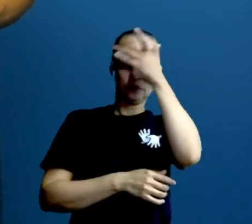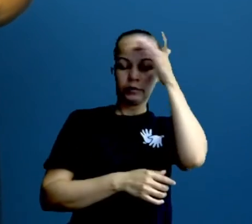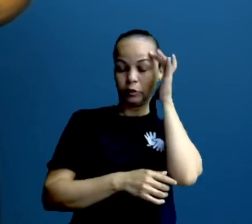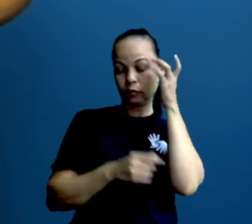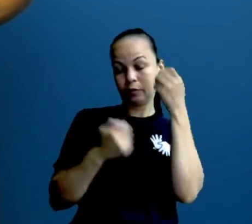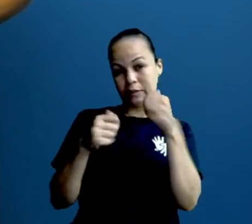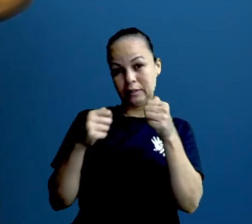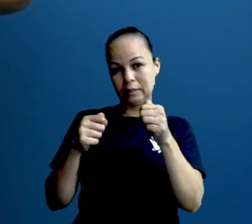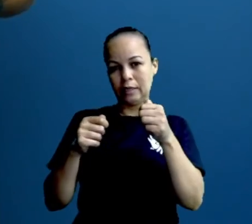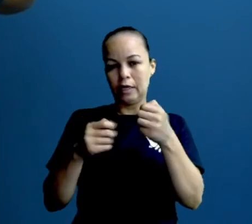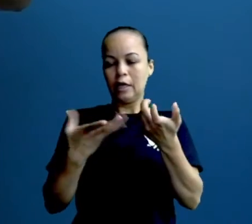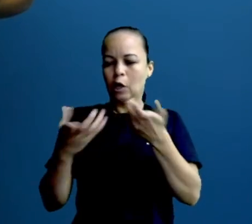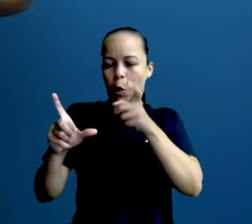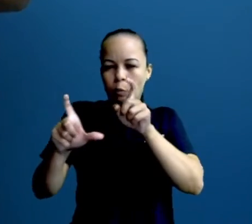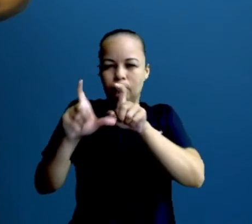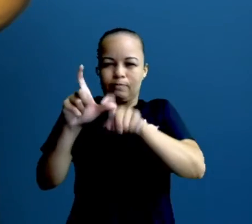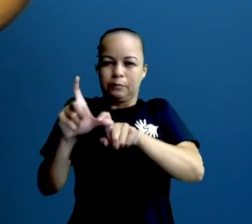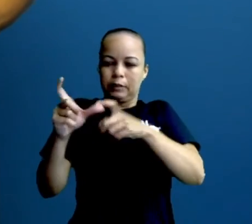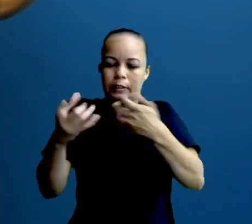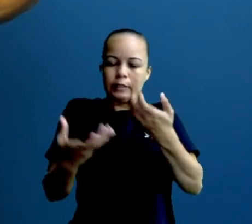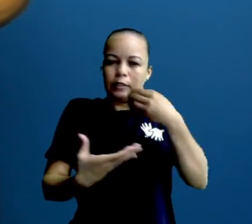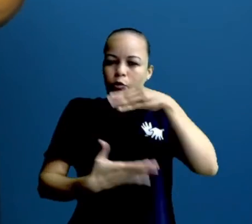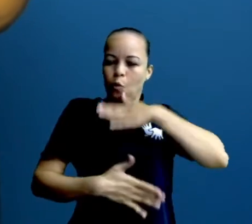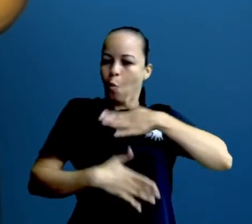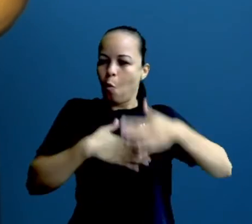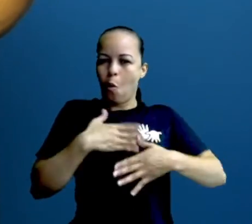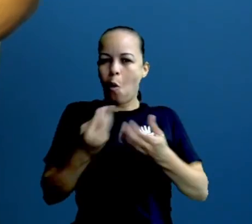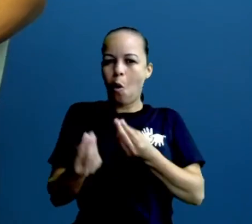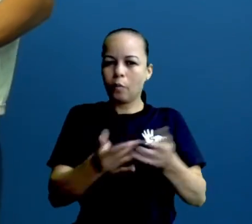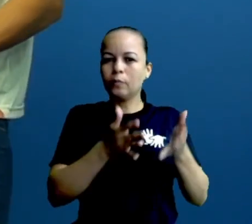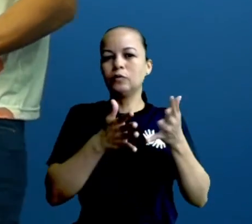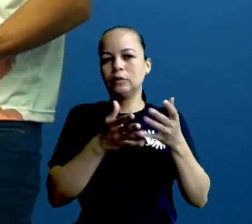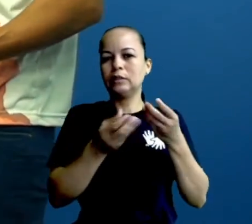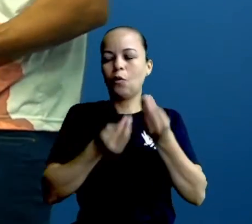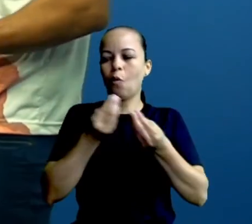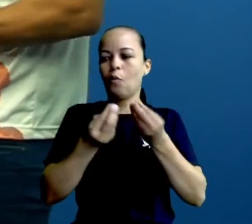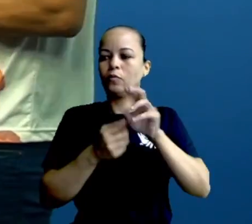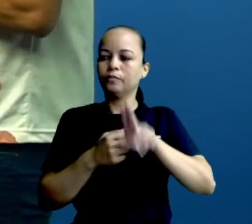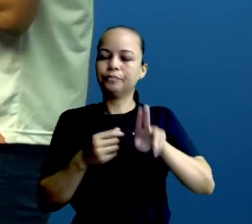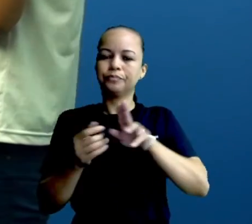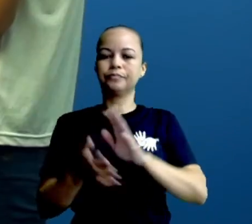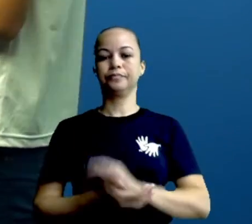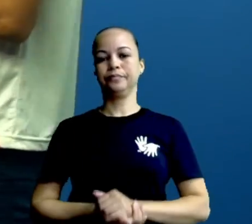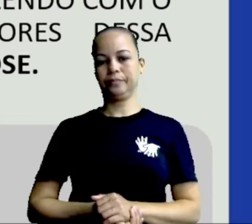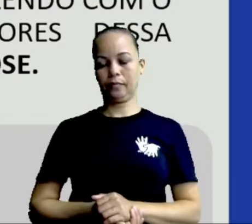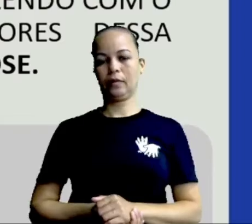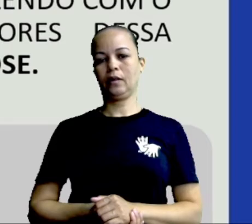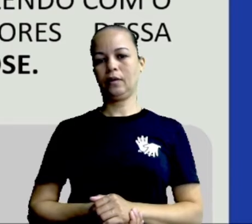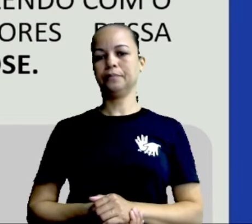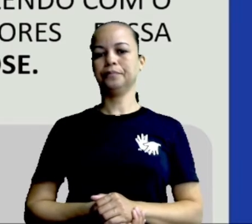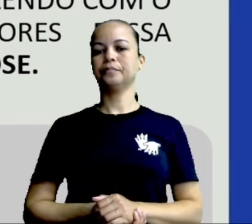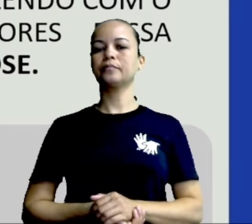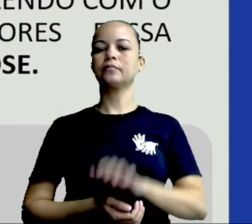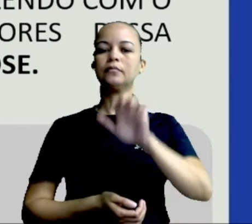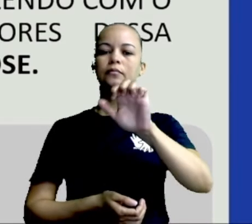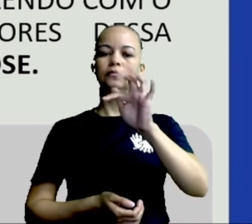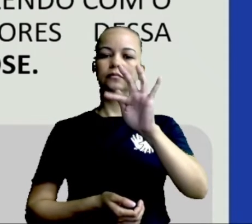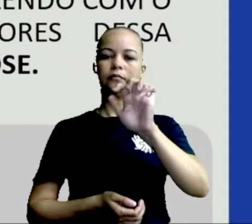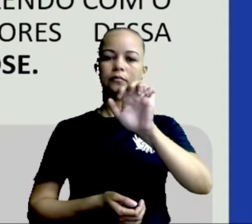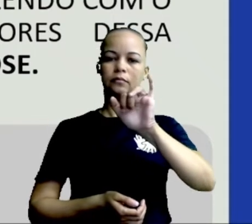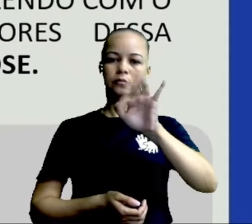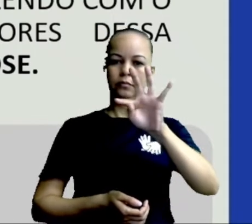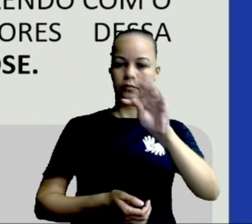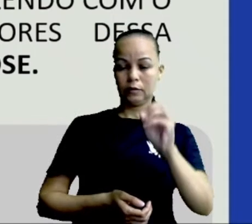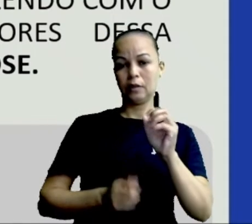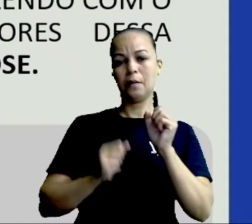controle sobre si, a não ter mais controle sobre as suas ações. Os efeitos podem ser